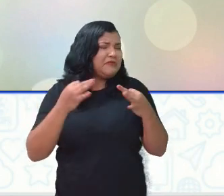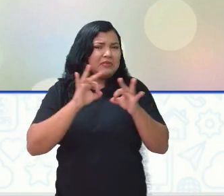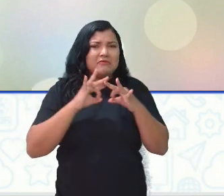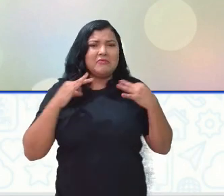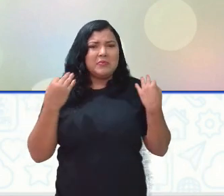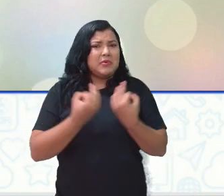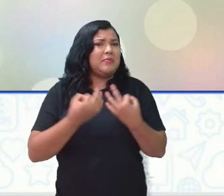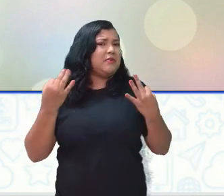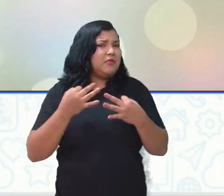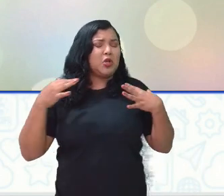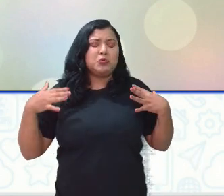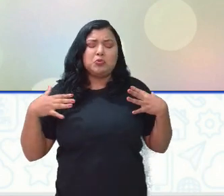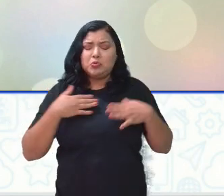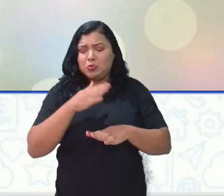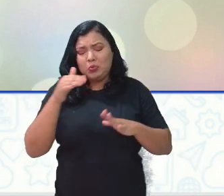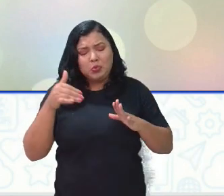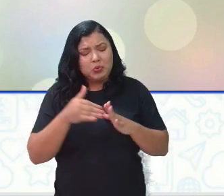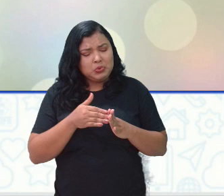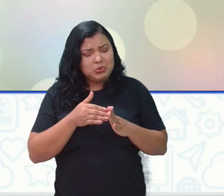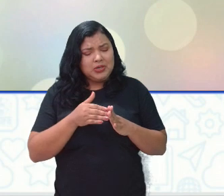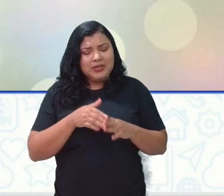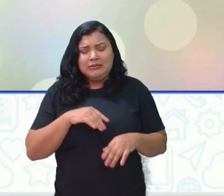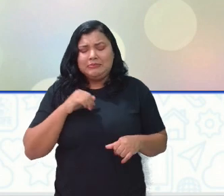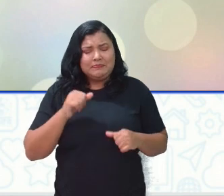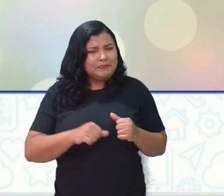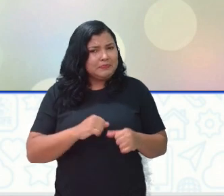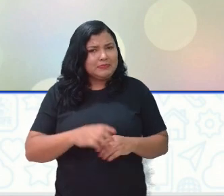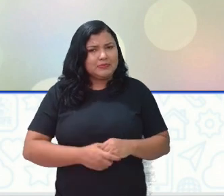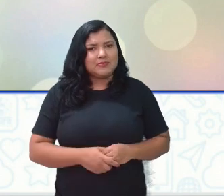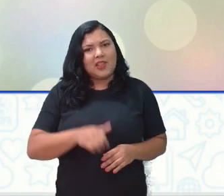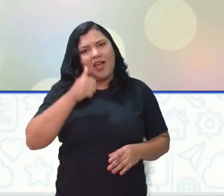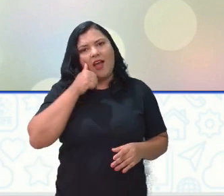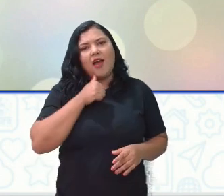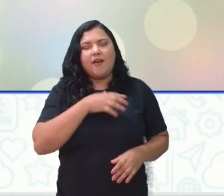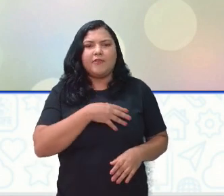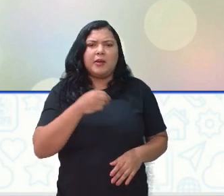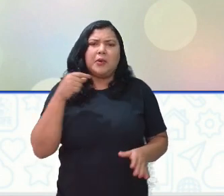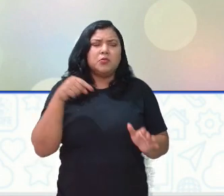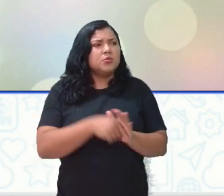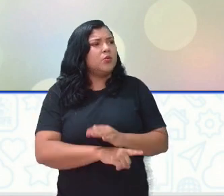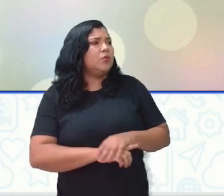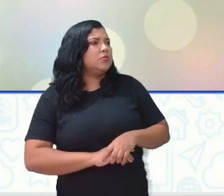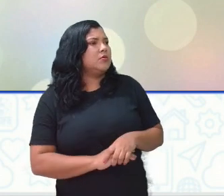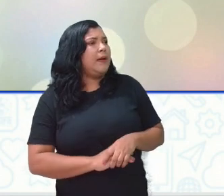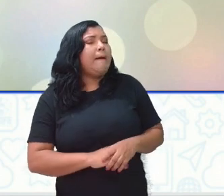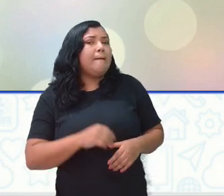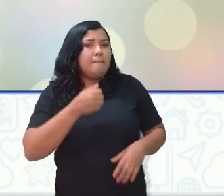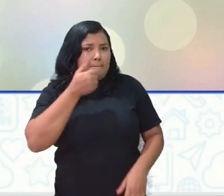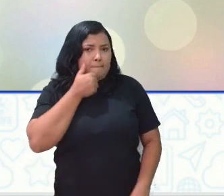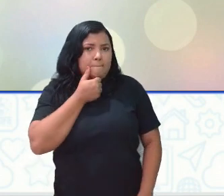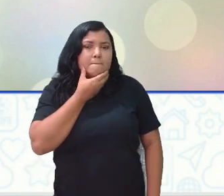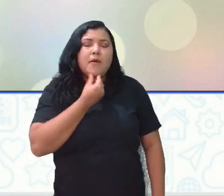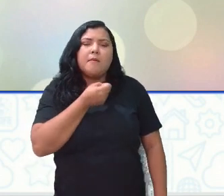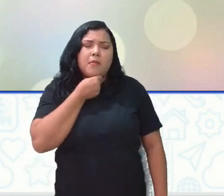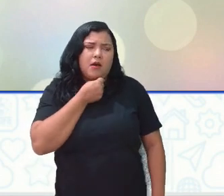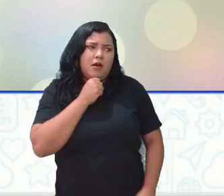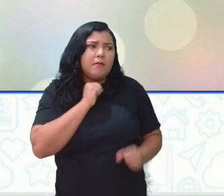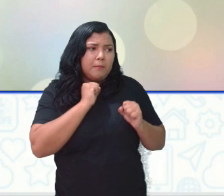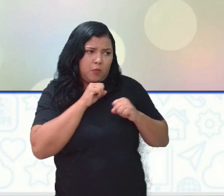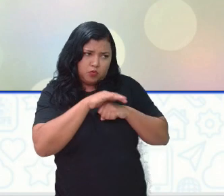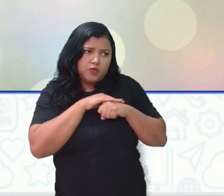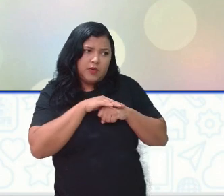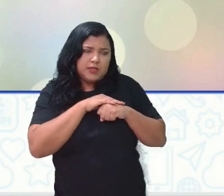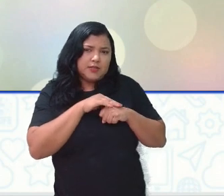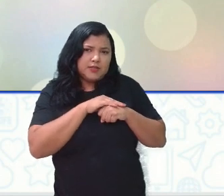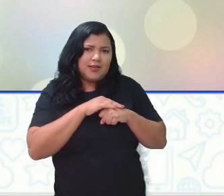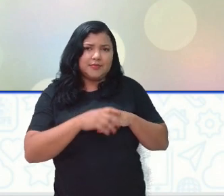perfeita. Tudo trocado por um nariz postiço. Papai? Sim, minha filha. Podemos conversar? Claro que podemos.